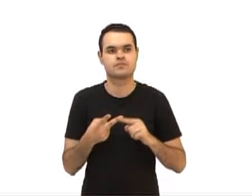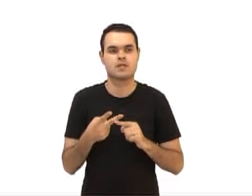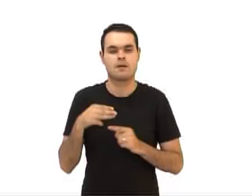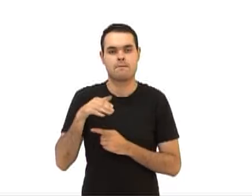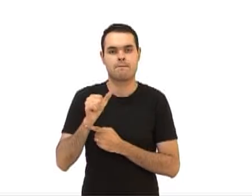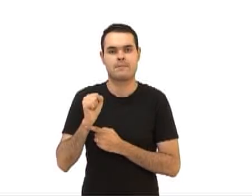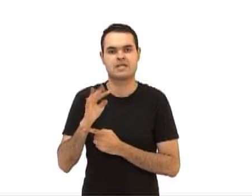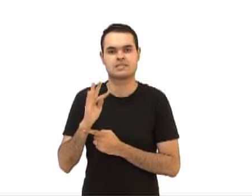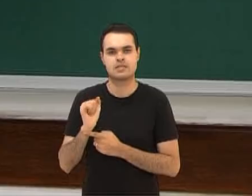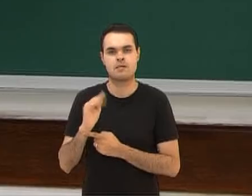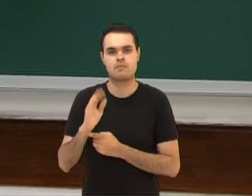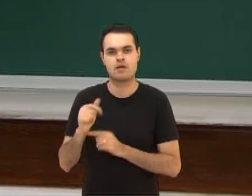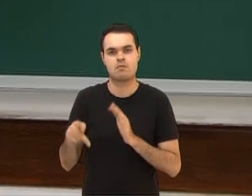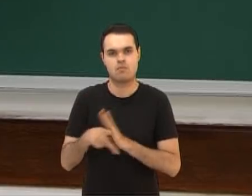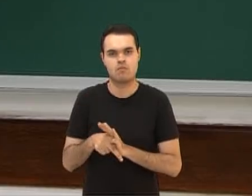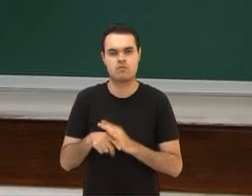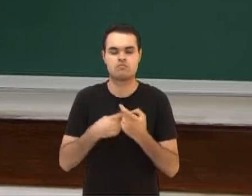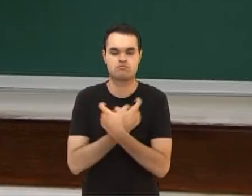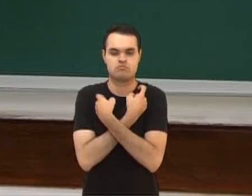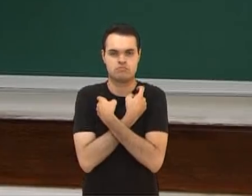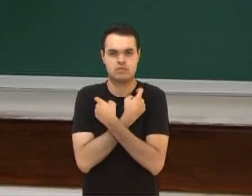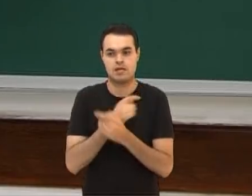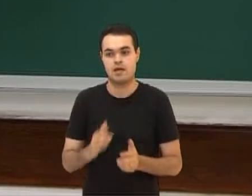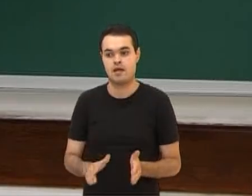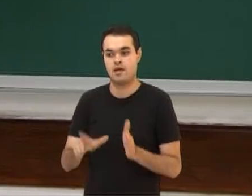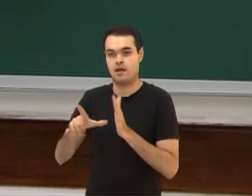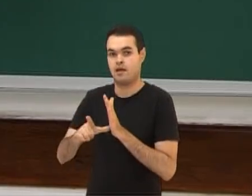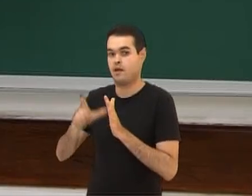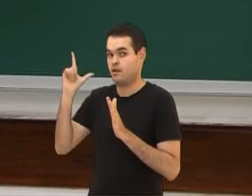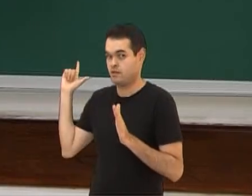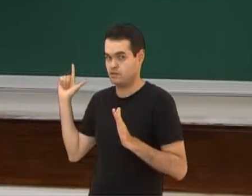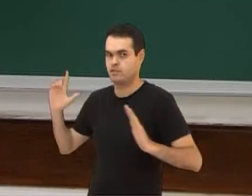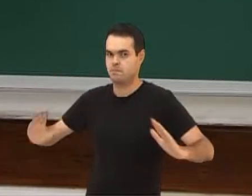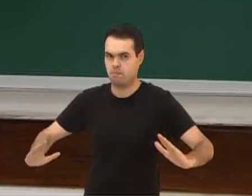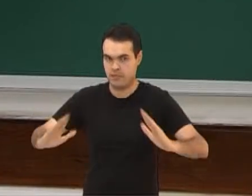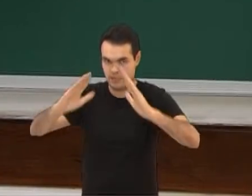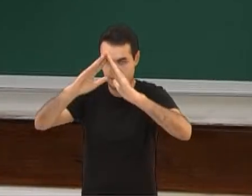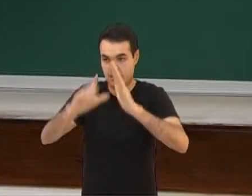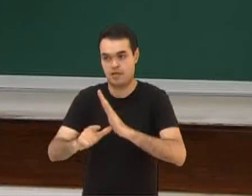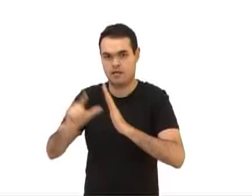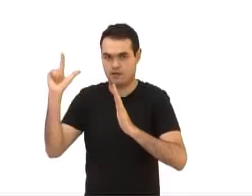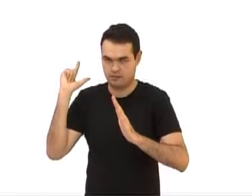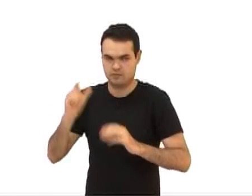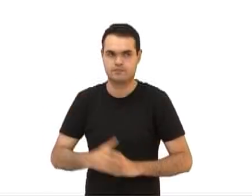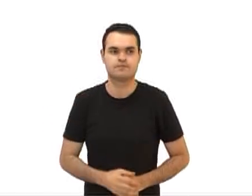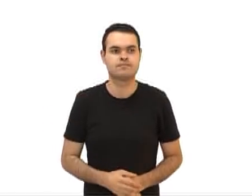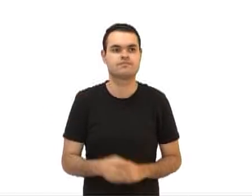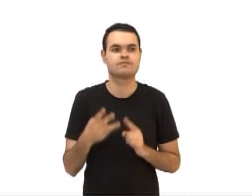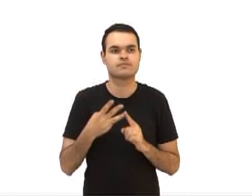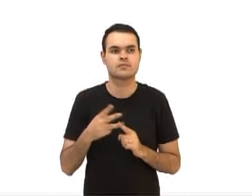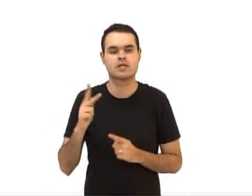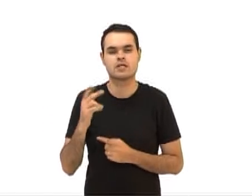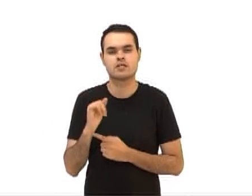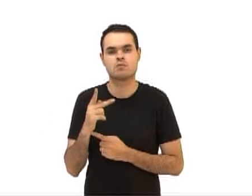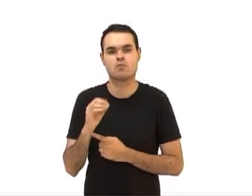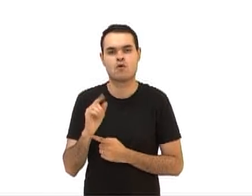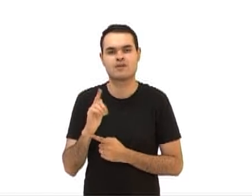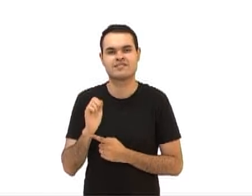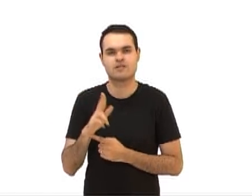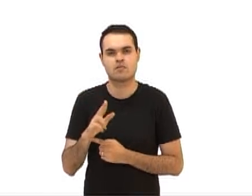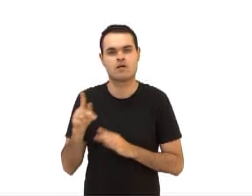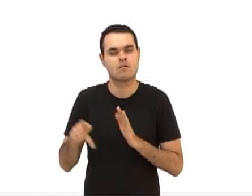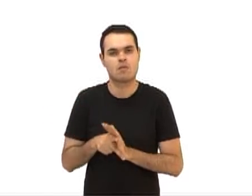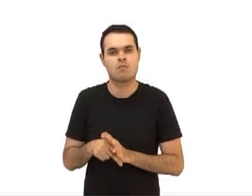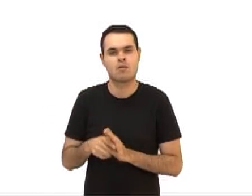nobreza, que na verdade era o túmulo do faraó antes de existir a pirâmide, né? E o hipogeu, que é o